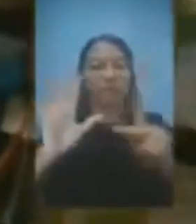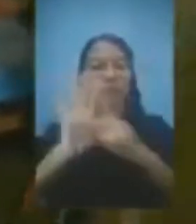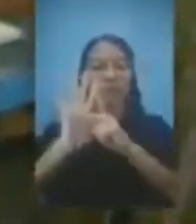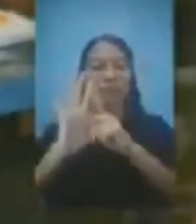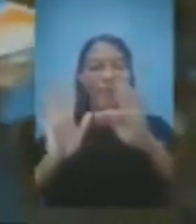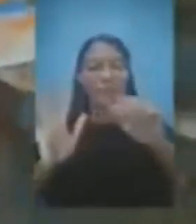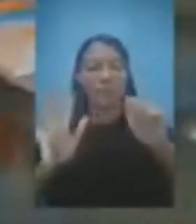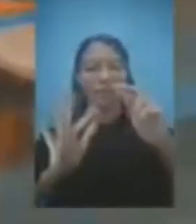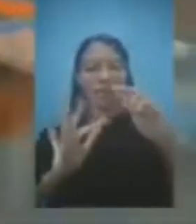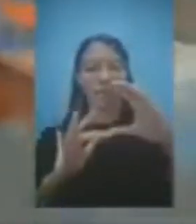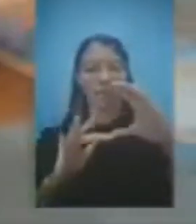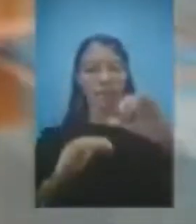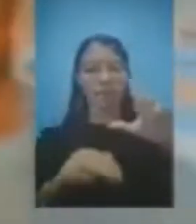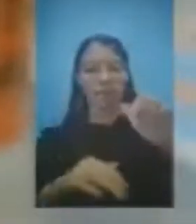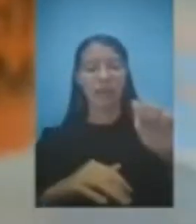do?